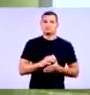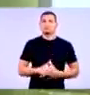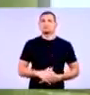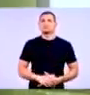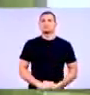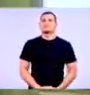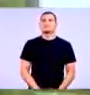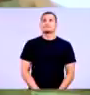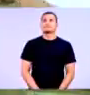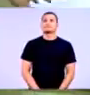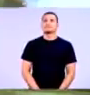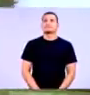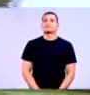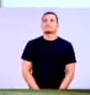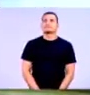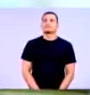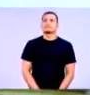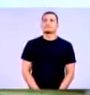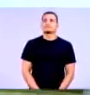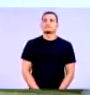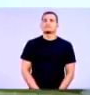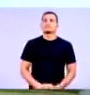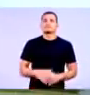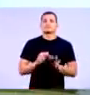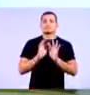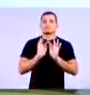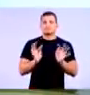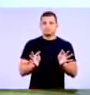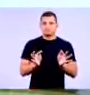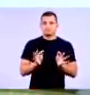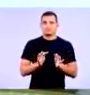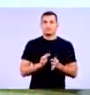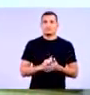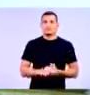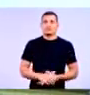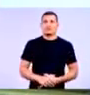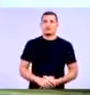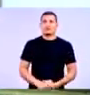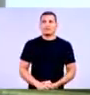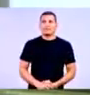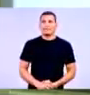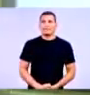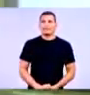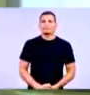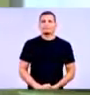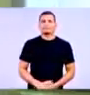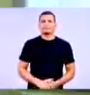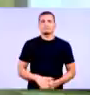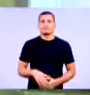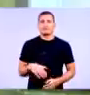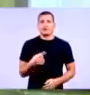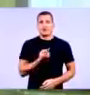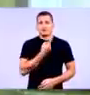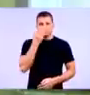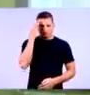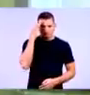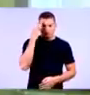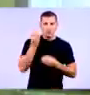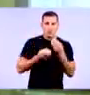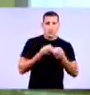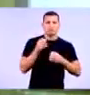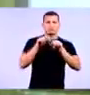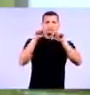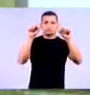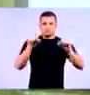Dúvidas? Dúvidas? Nenhuma? Claro, muito simples, professora. E para a gente trabalhar bem nesse sistema de EAD, para a